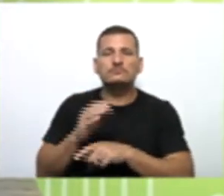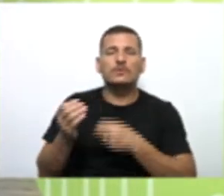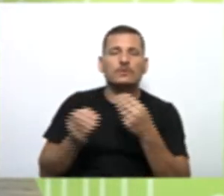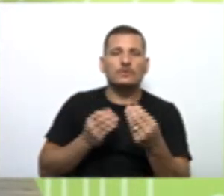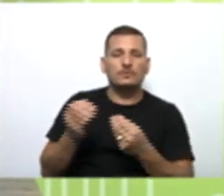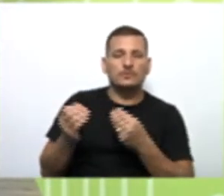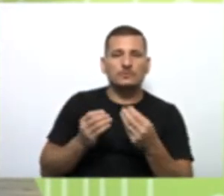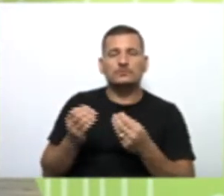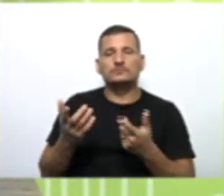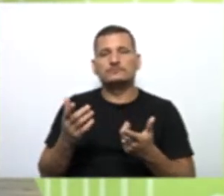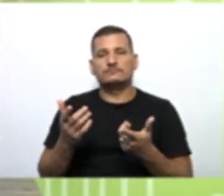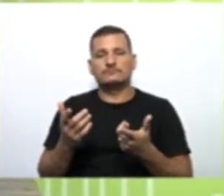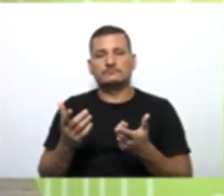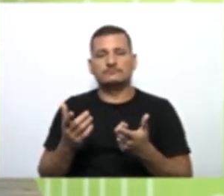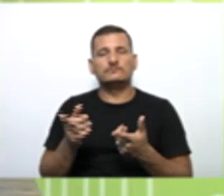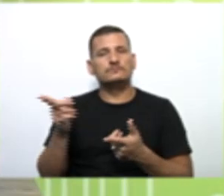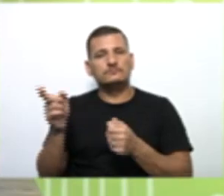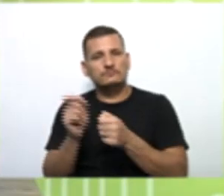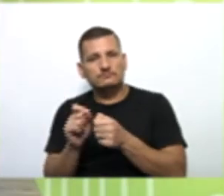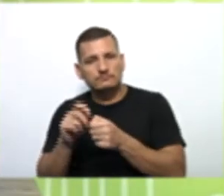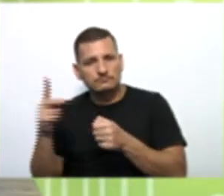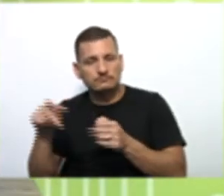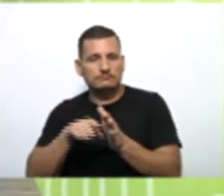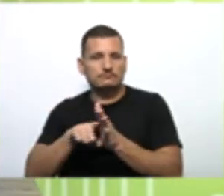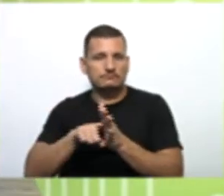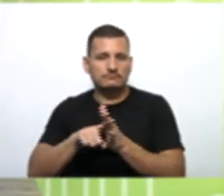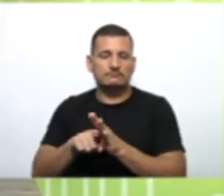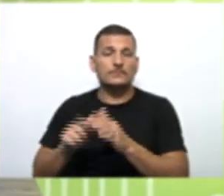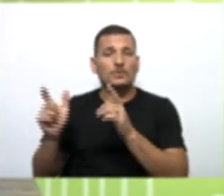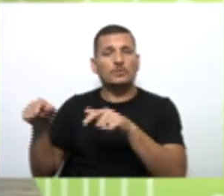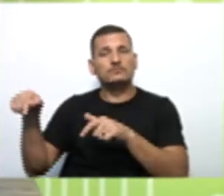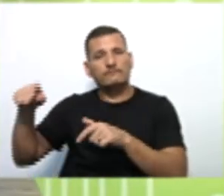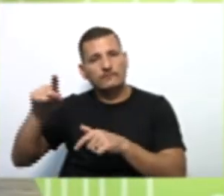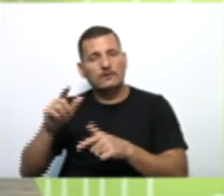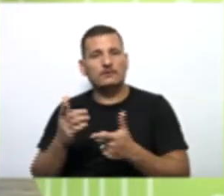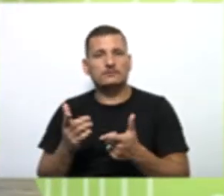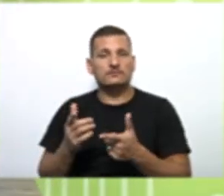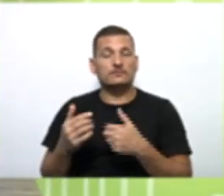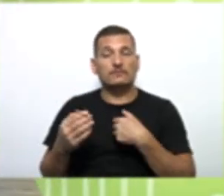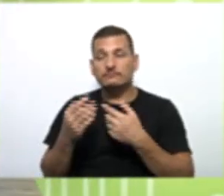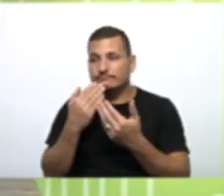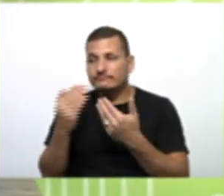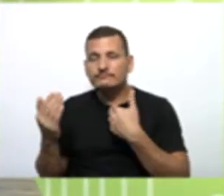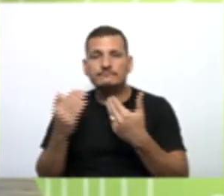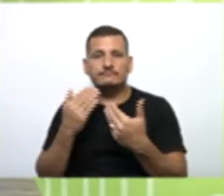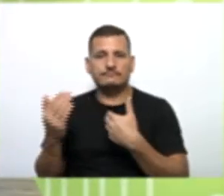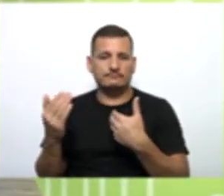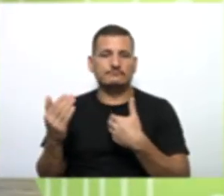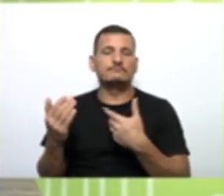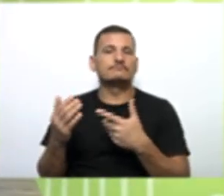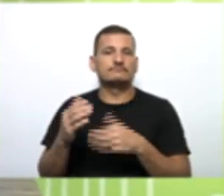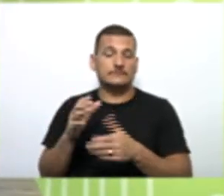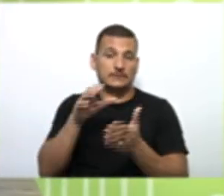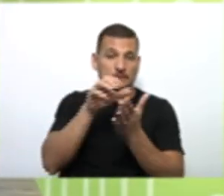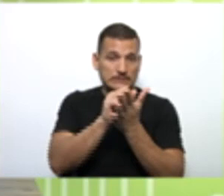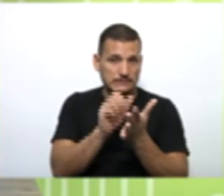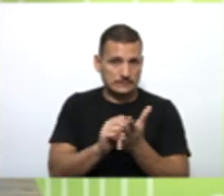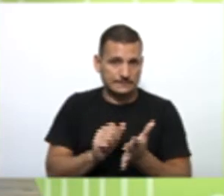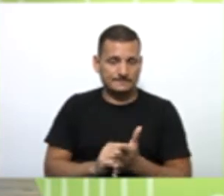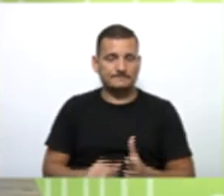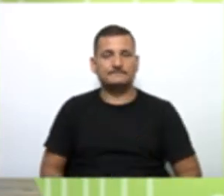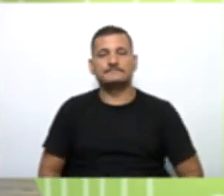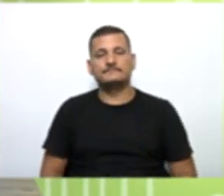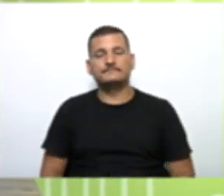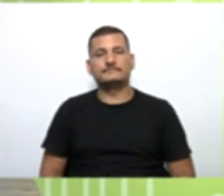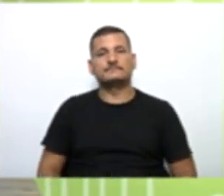que como que ele faz a pesquisa, onde que ele vai. Então, a gente vai conversar, mas isso vai estar registrado. O